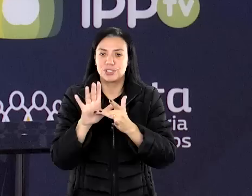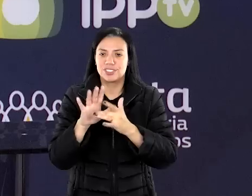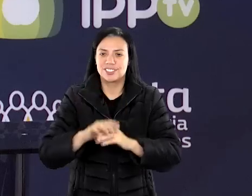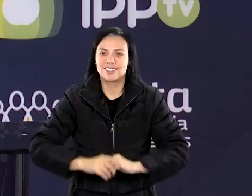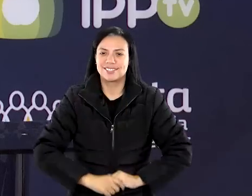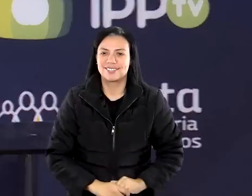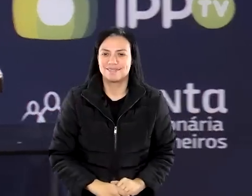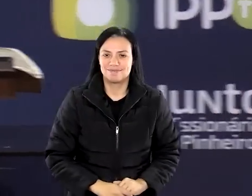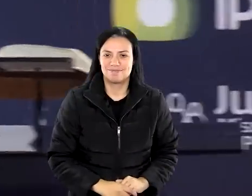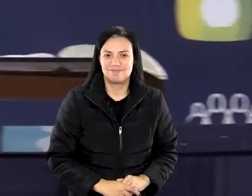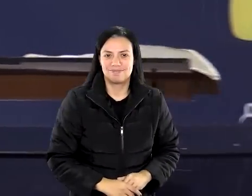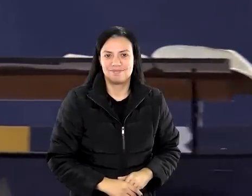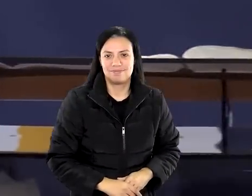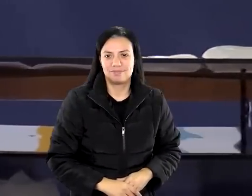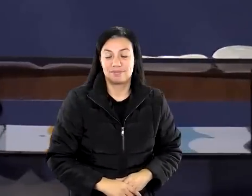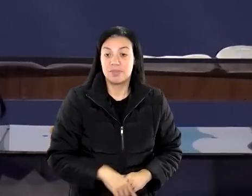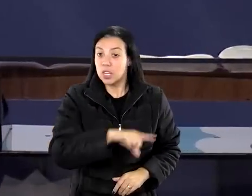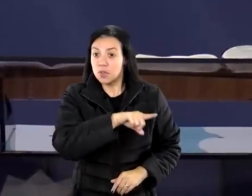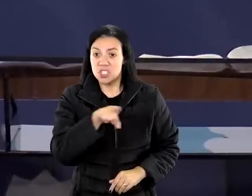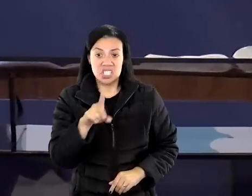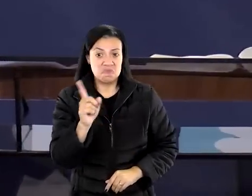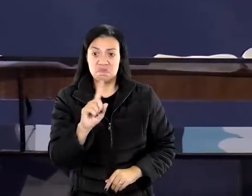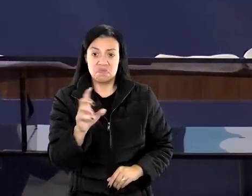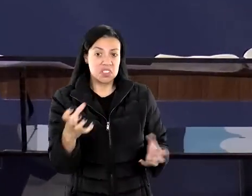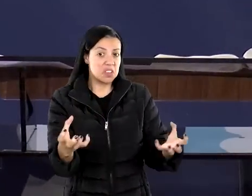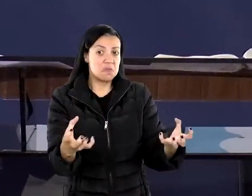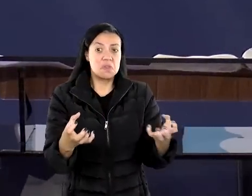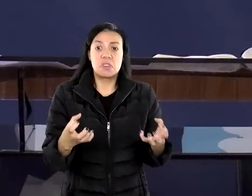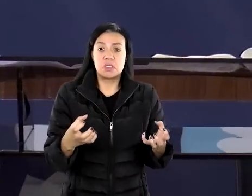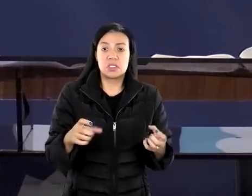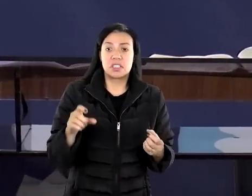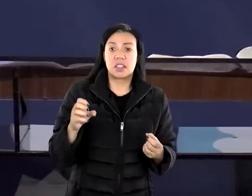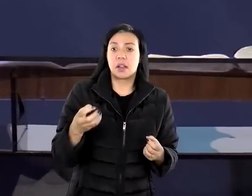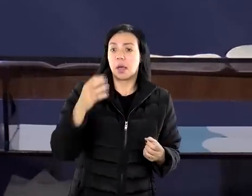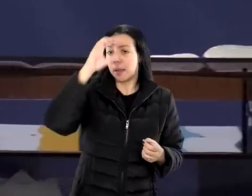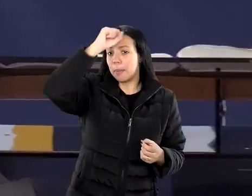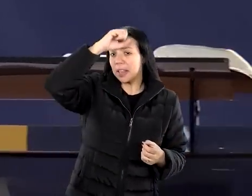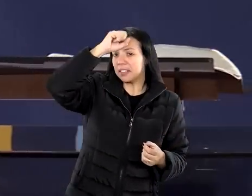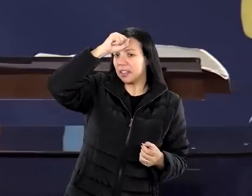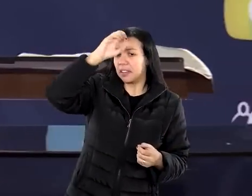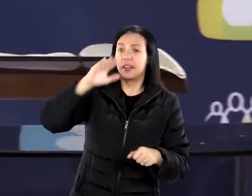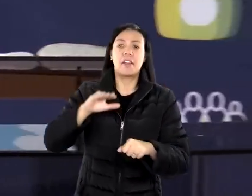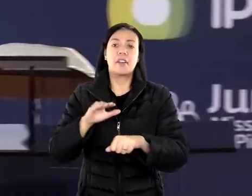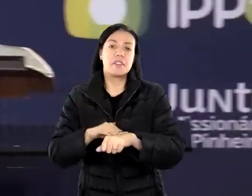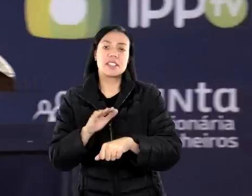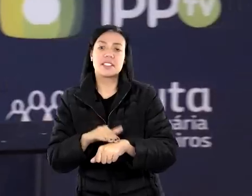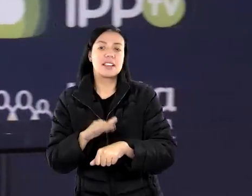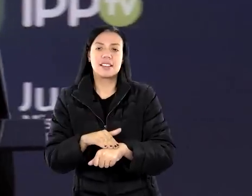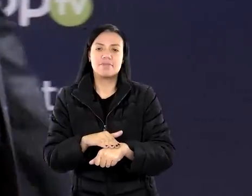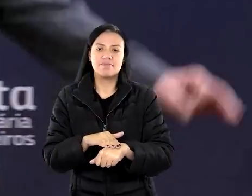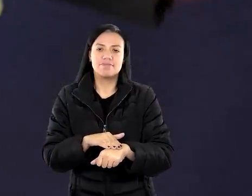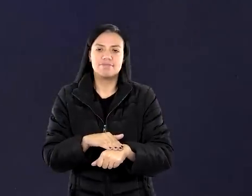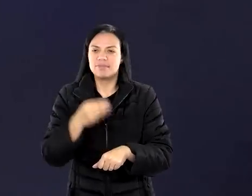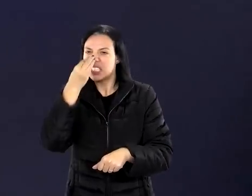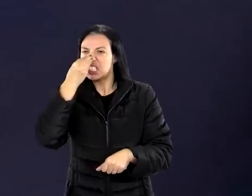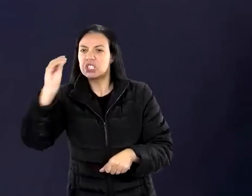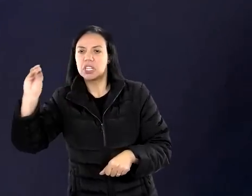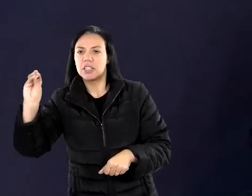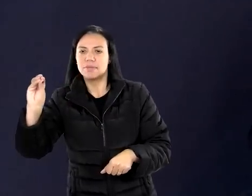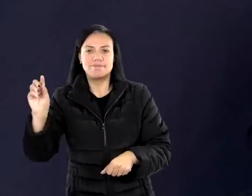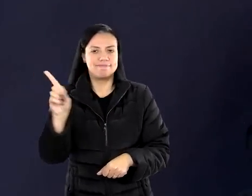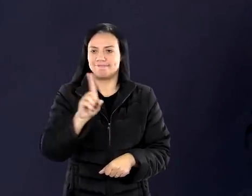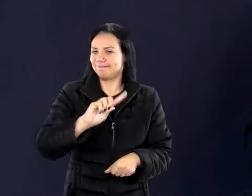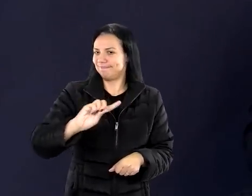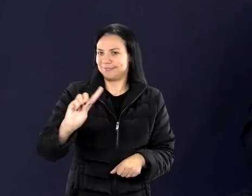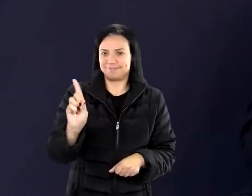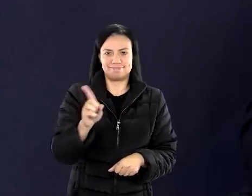Você não escolhe o que aprender. Você não escolhe o que renunciar. Você não escolhe o que fazer. Você agora, como discípulo, você é um servo.